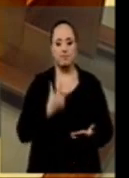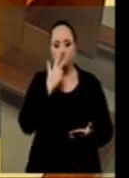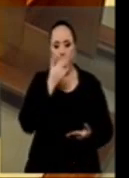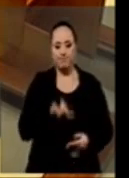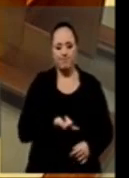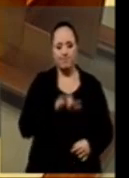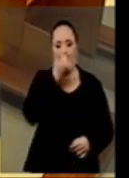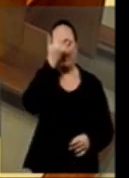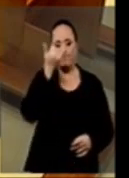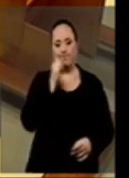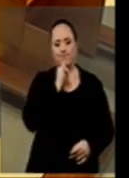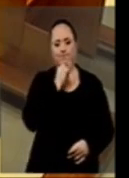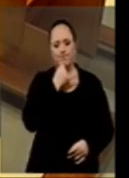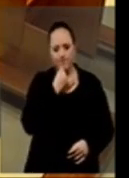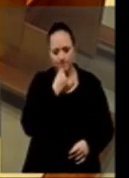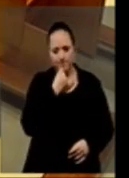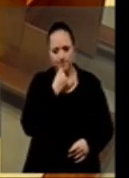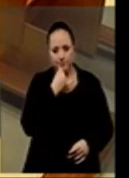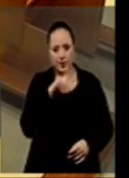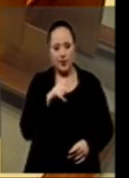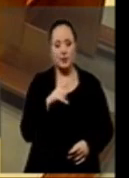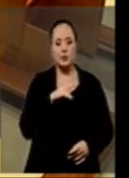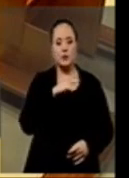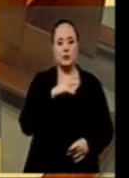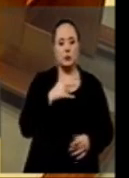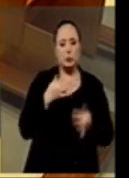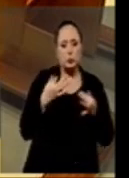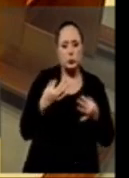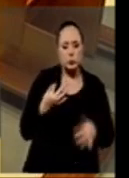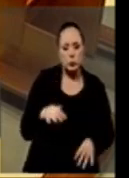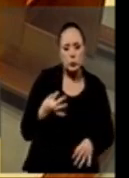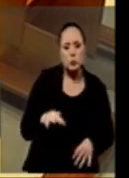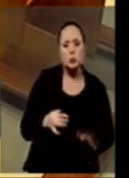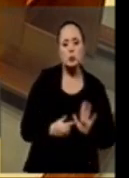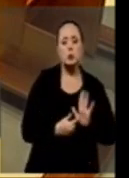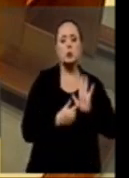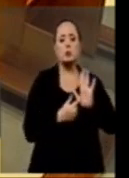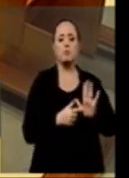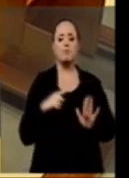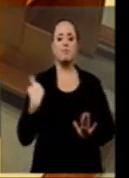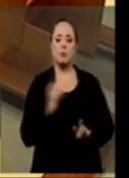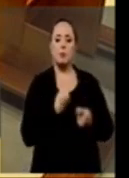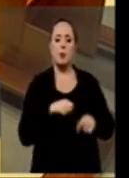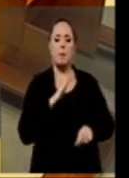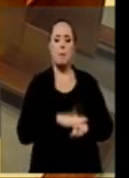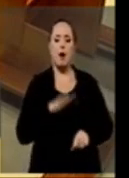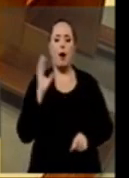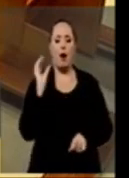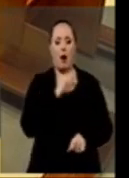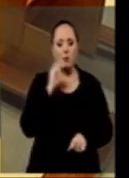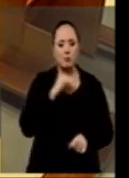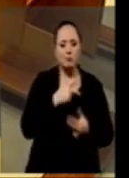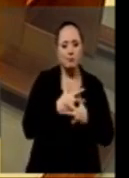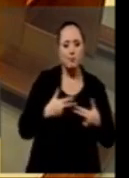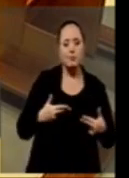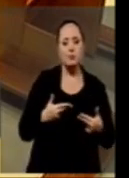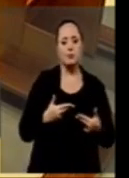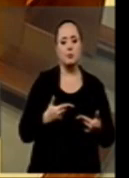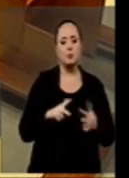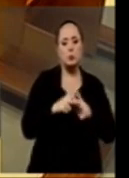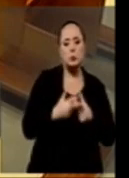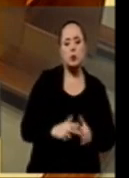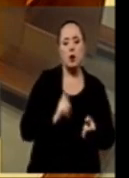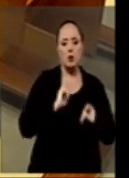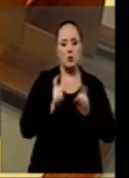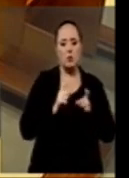é uma prova do loroza de que é preciso mais agilidade nas ações administrativas políticas